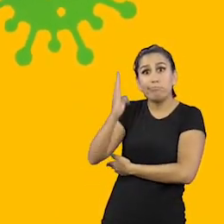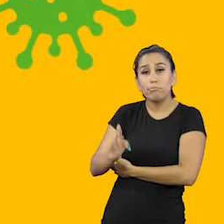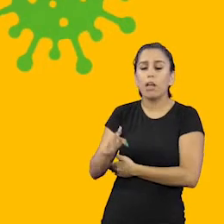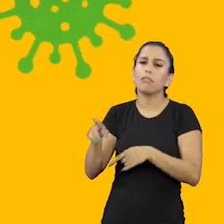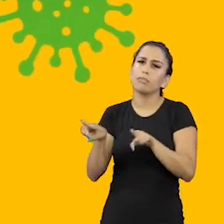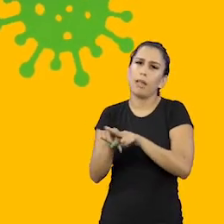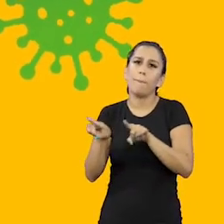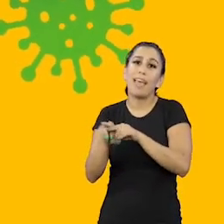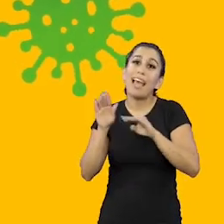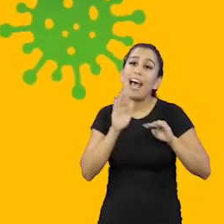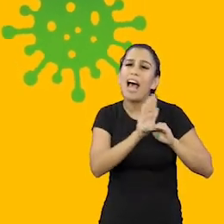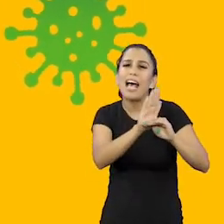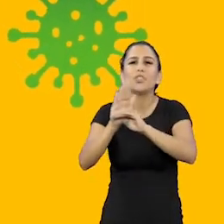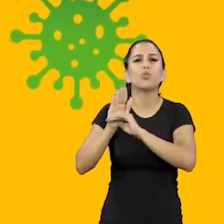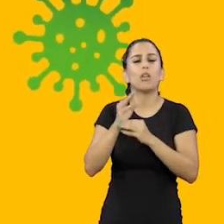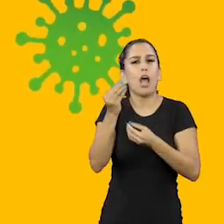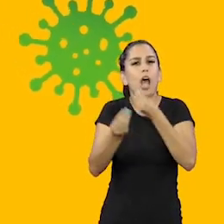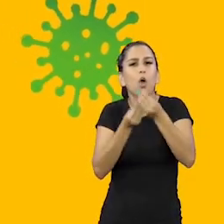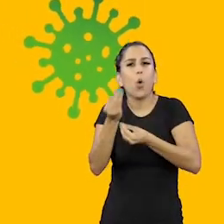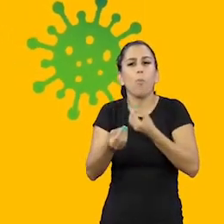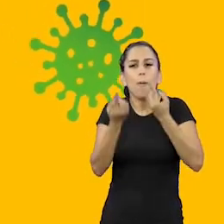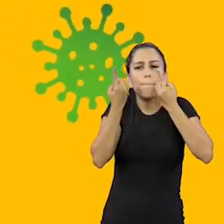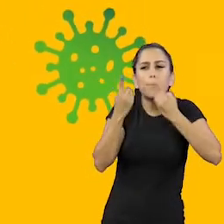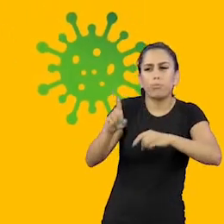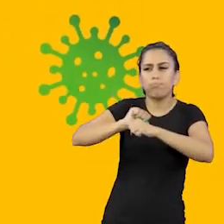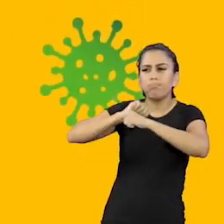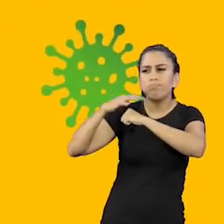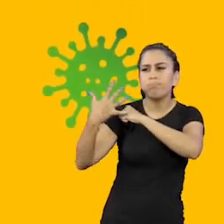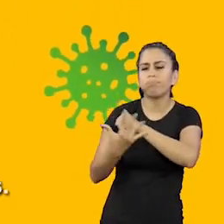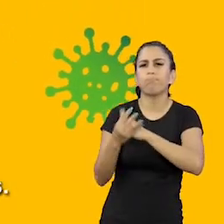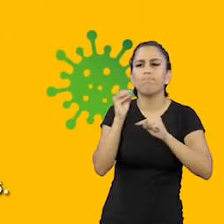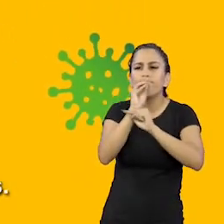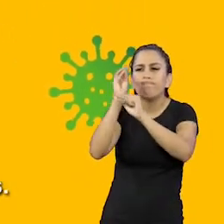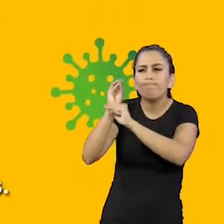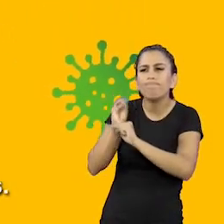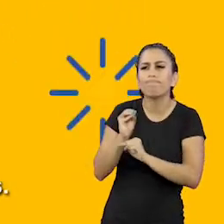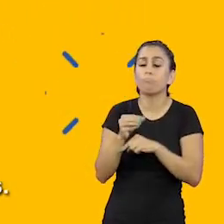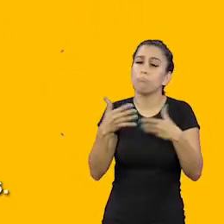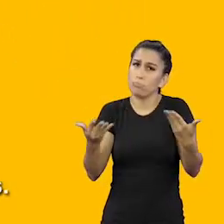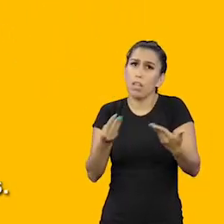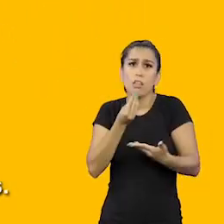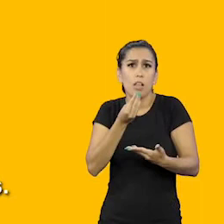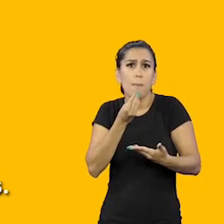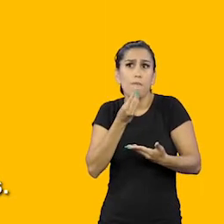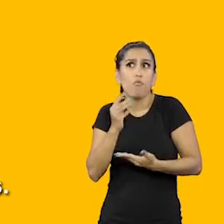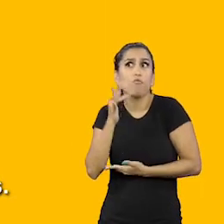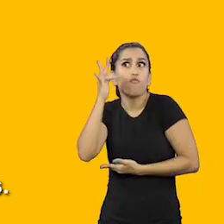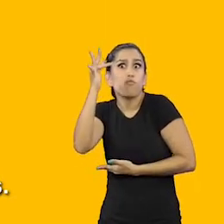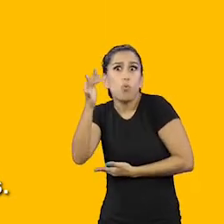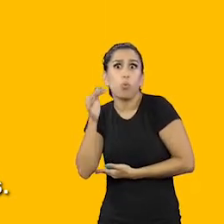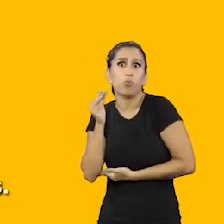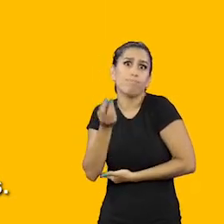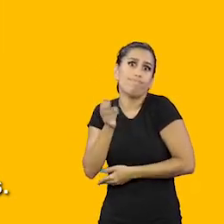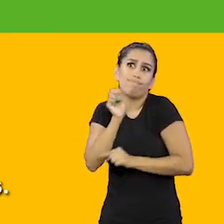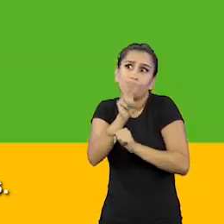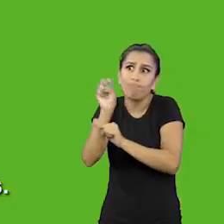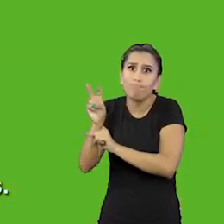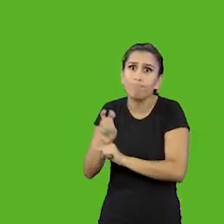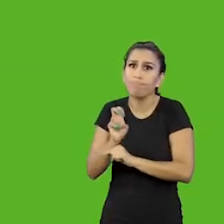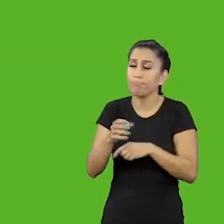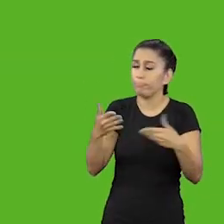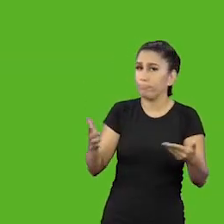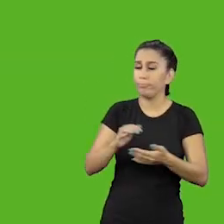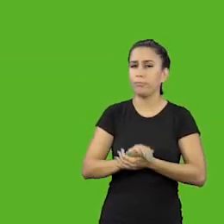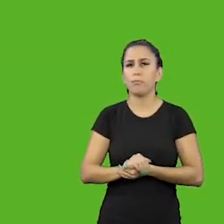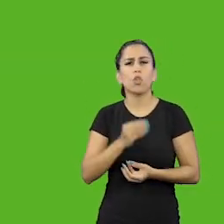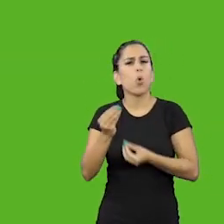no Brasil. E também irá ajudar a aperfeiçoar as ações de combate e prevenção da doença e de possíveis outras ameaças virais.